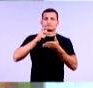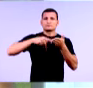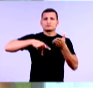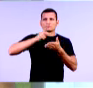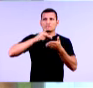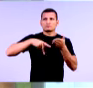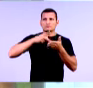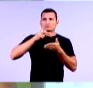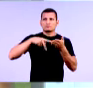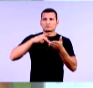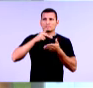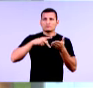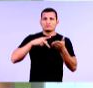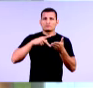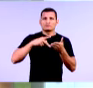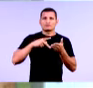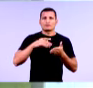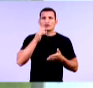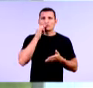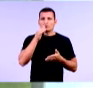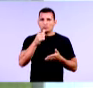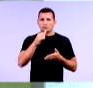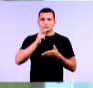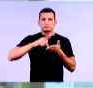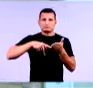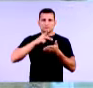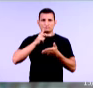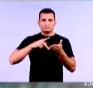pincel eletrônico, né?